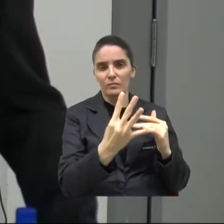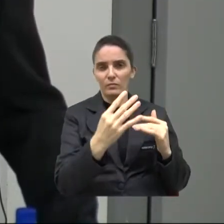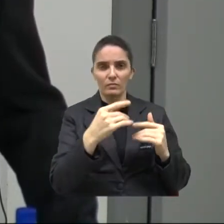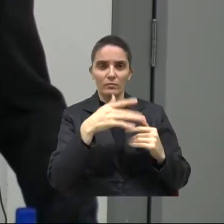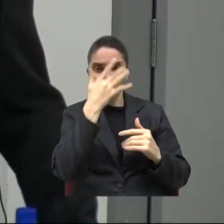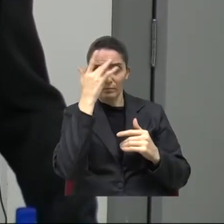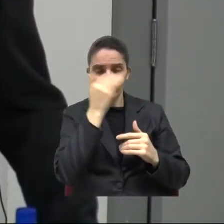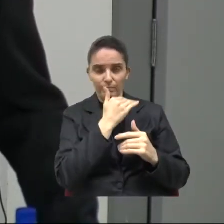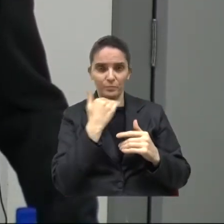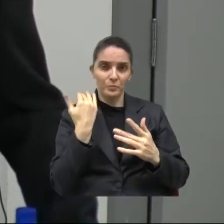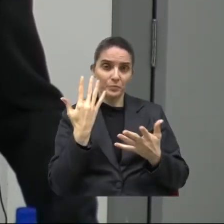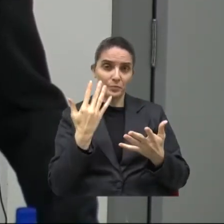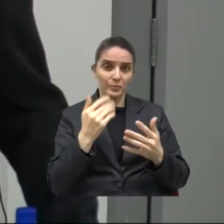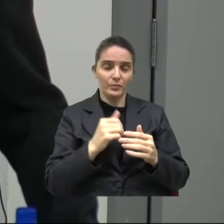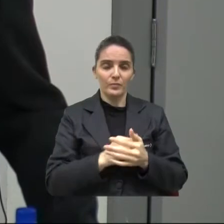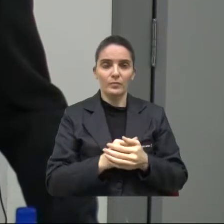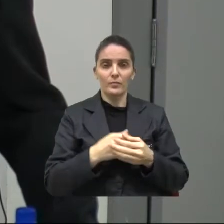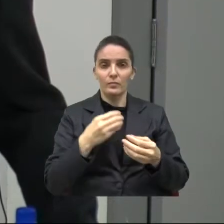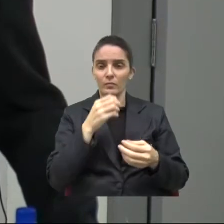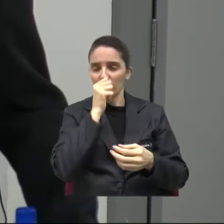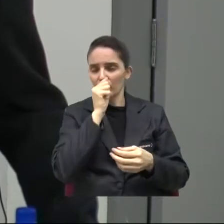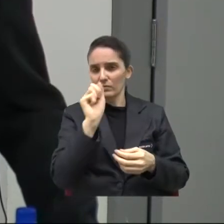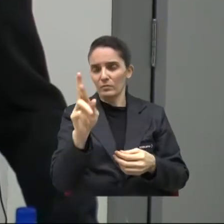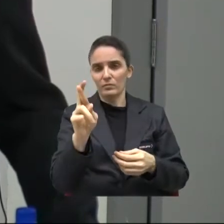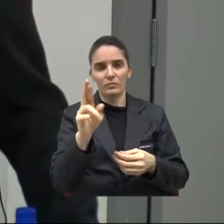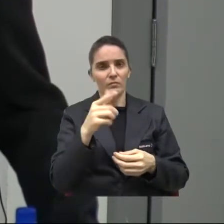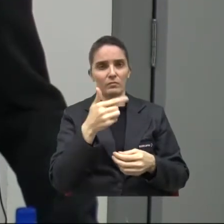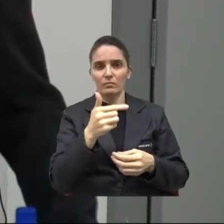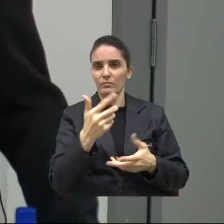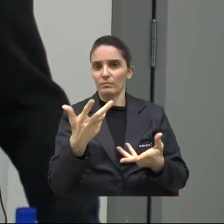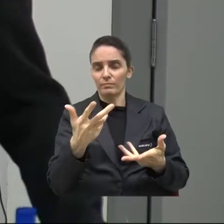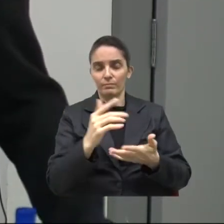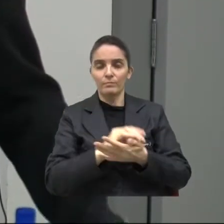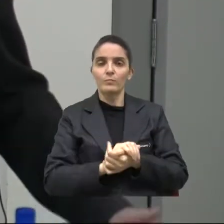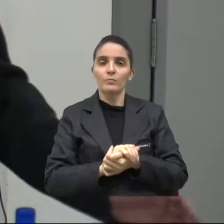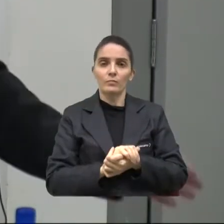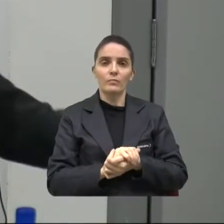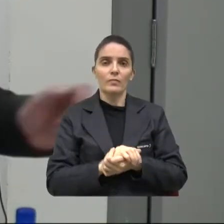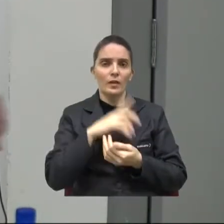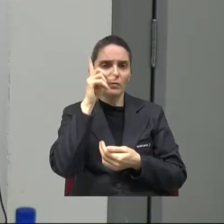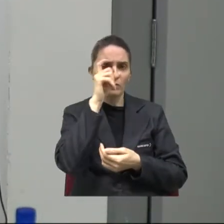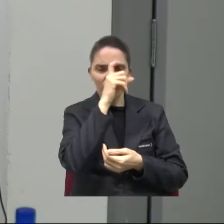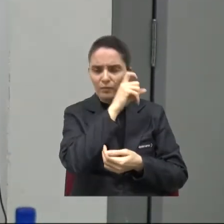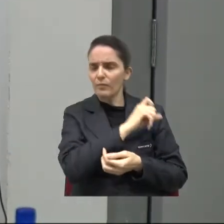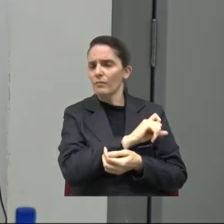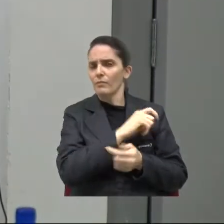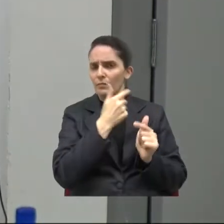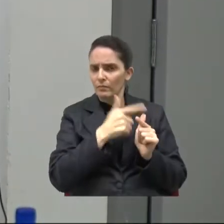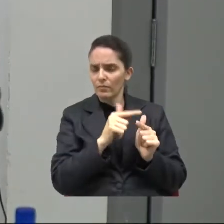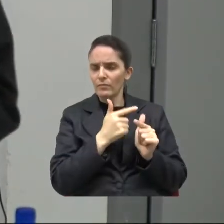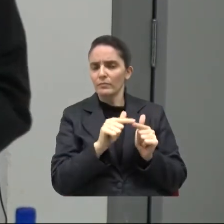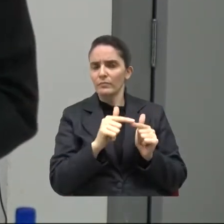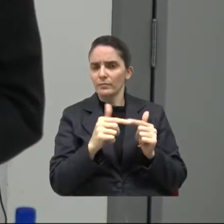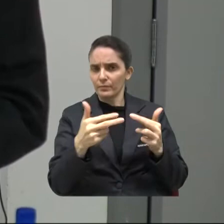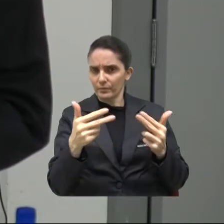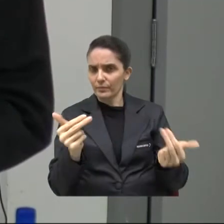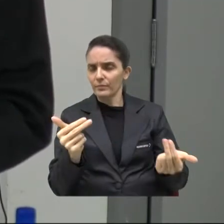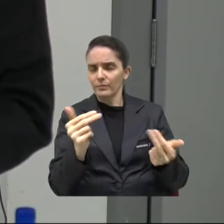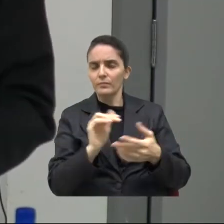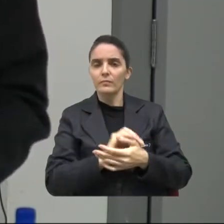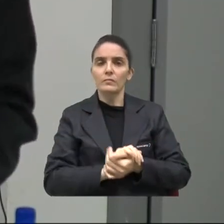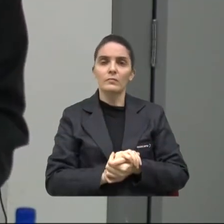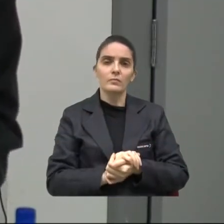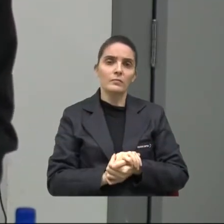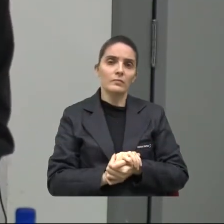velados simultaneamente, não ter um ar-condicionado dentro daquele velório também. Então, são vários os problemas que realmente afetam, né? Mas eu acho